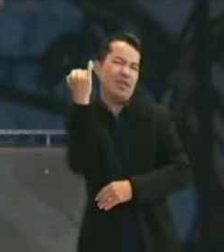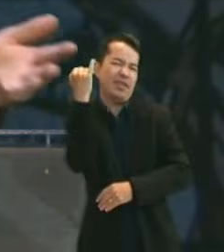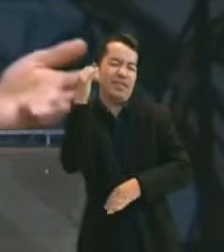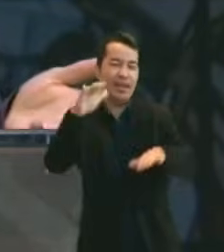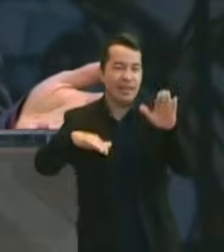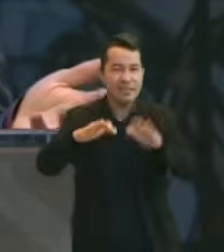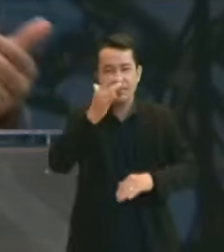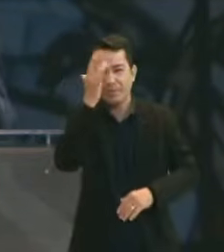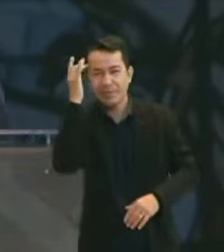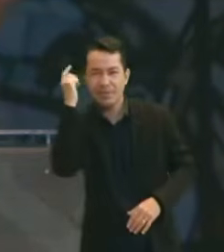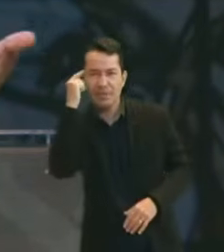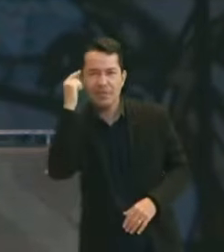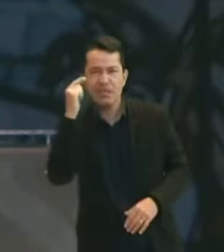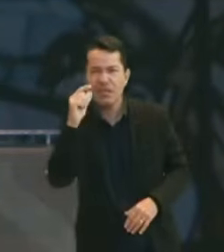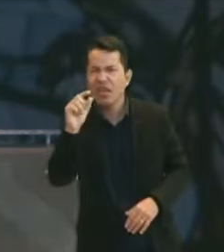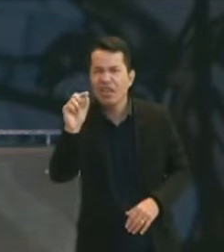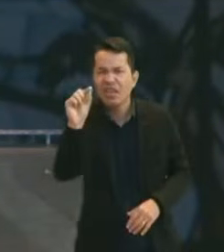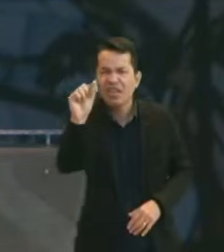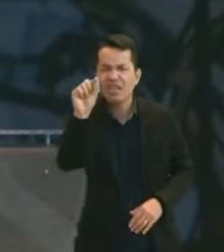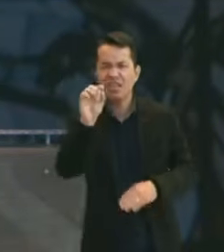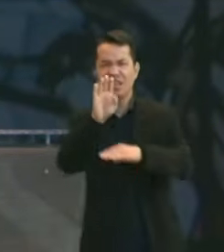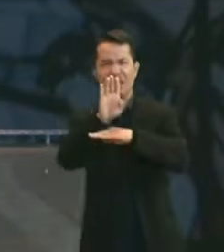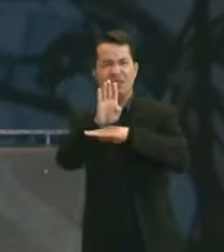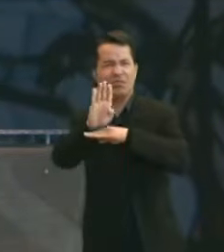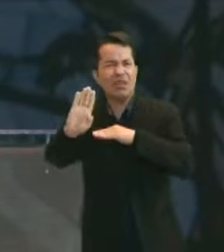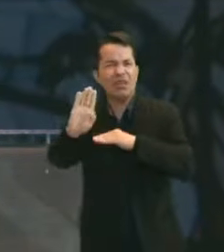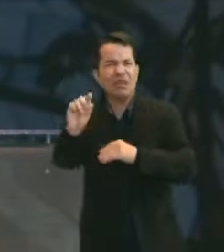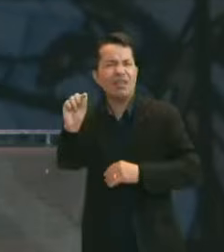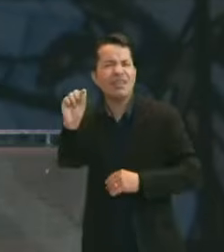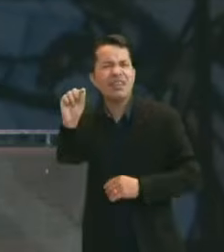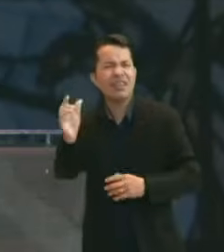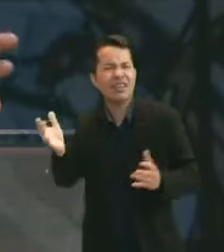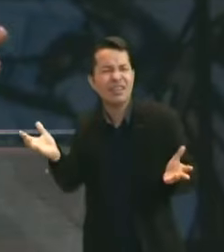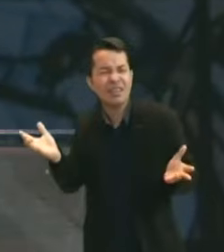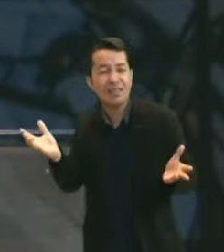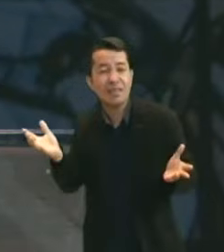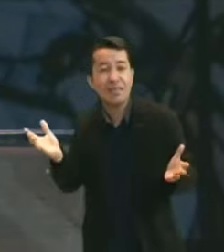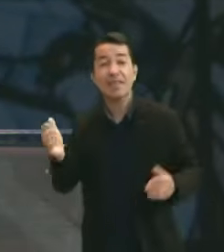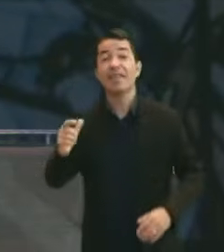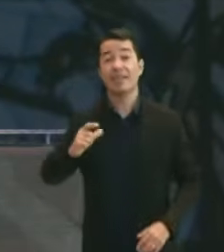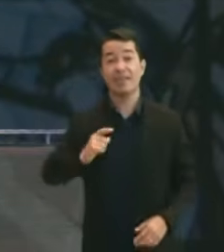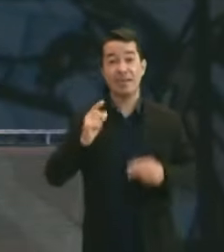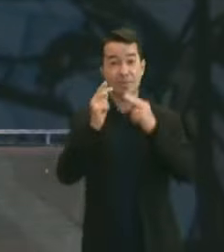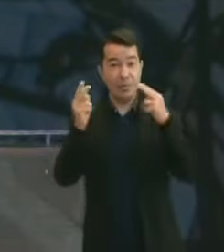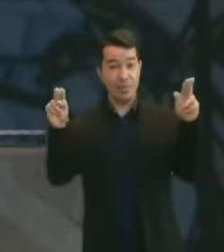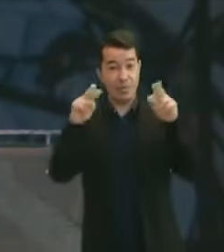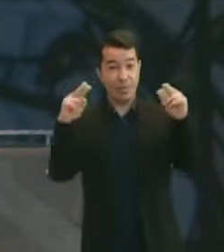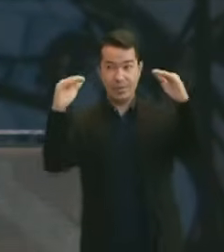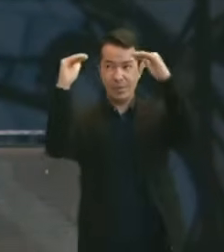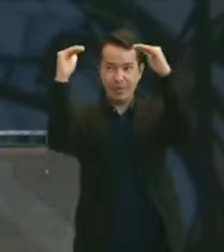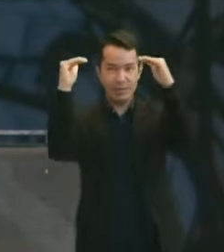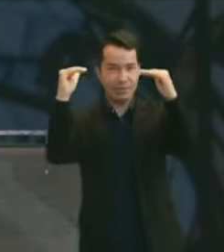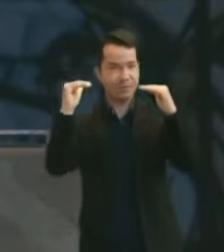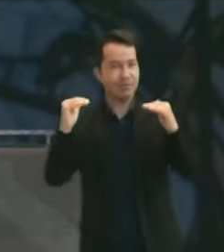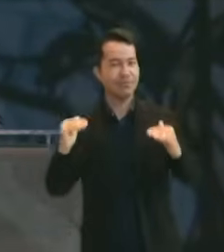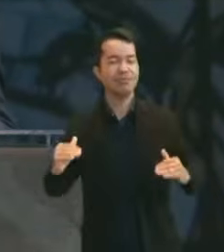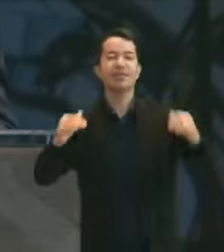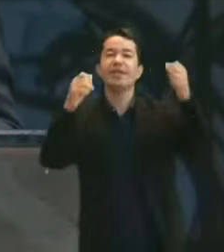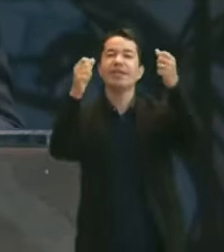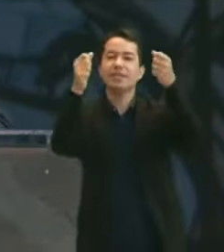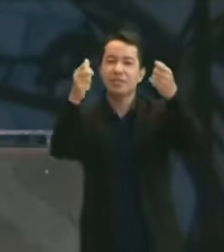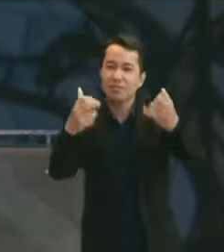Talvez muitos aqui nem sabem da história dele. Essa música conta muito dos trechos da Bíblia que nós vamos percorrer aqui hoje de